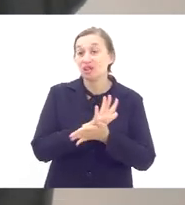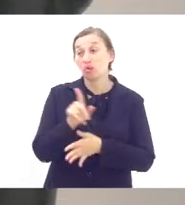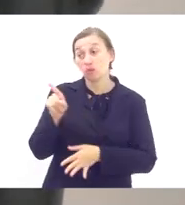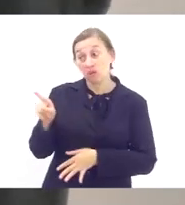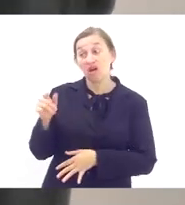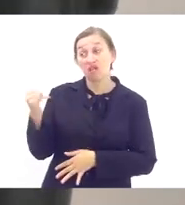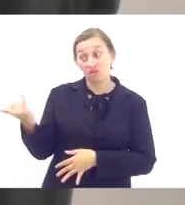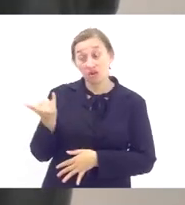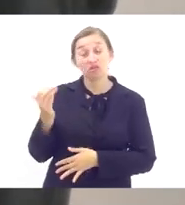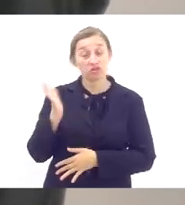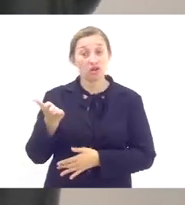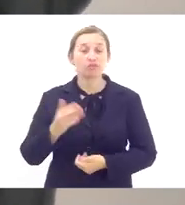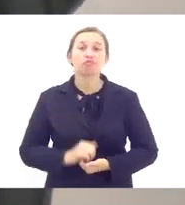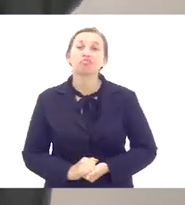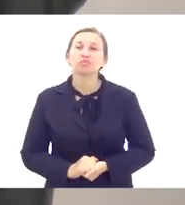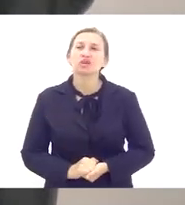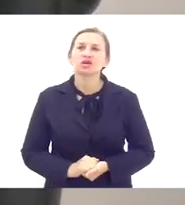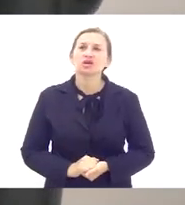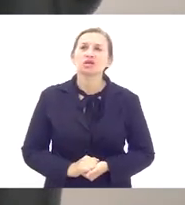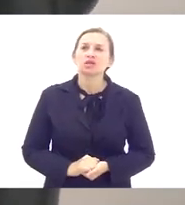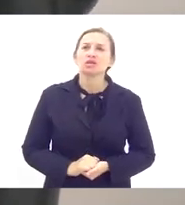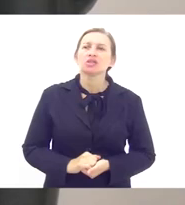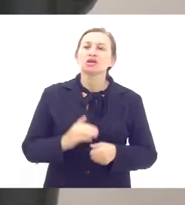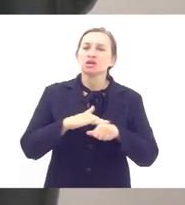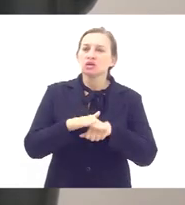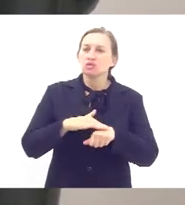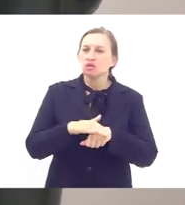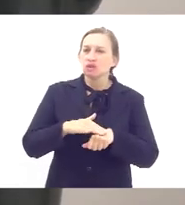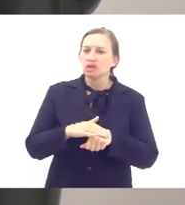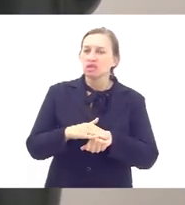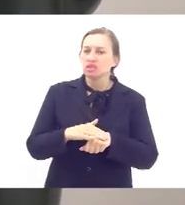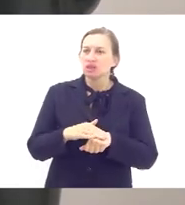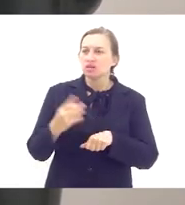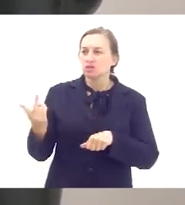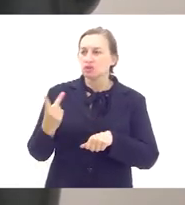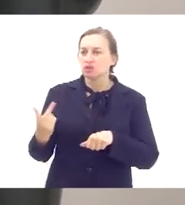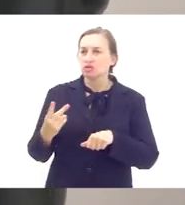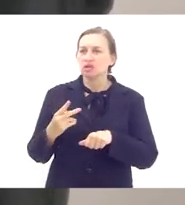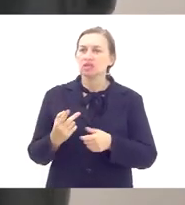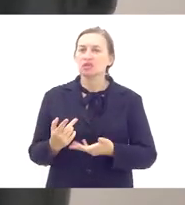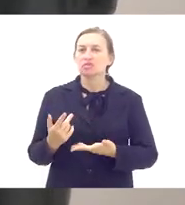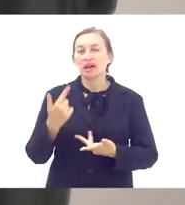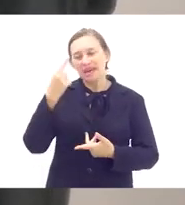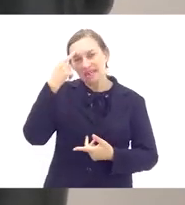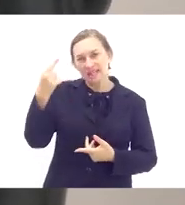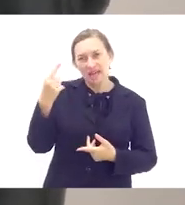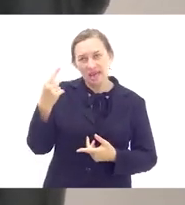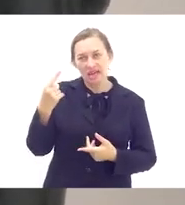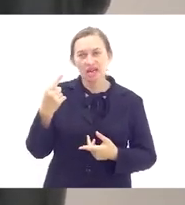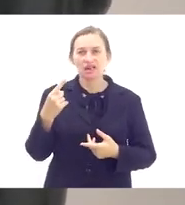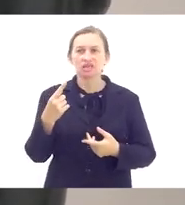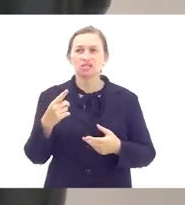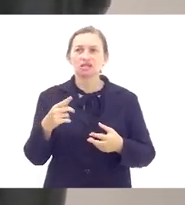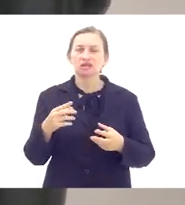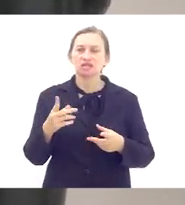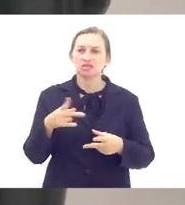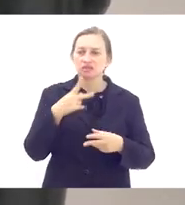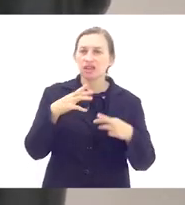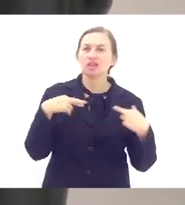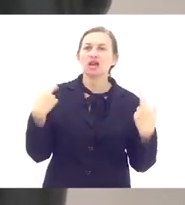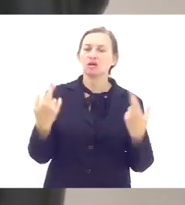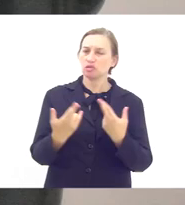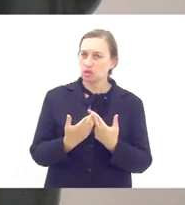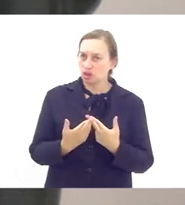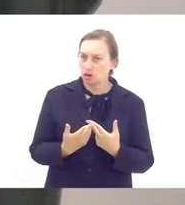falou. E conversando aqui com ela, a gente teve a ideia de levar essa reunião,